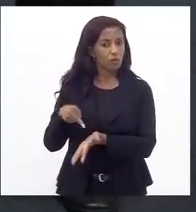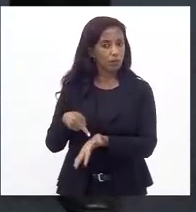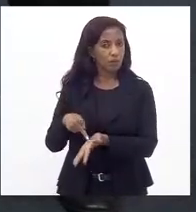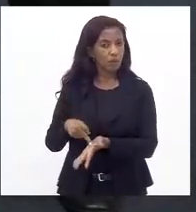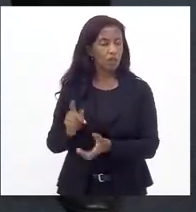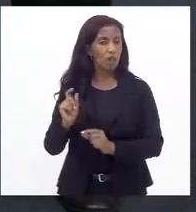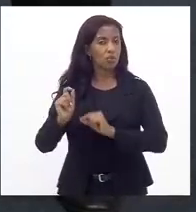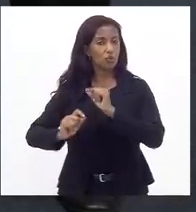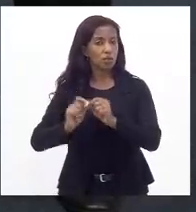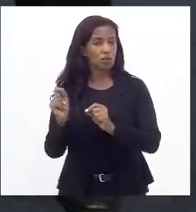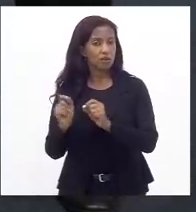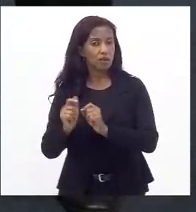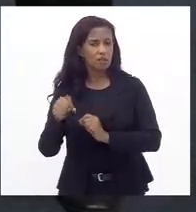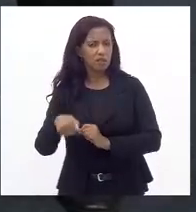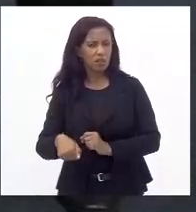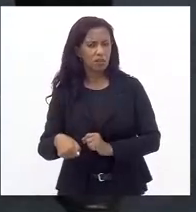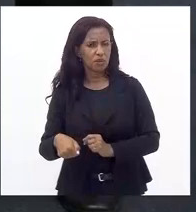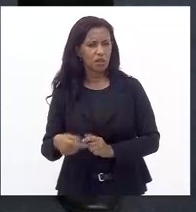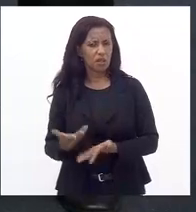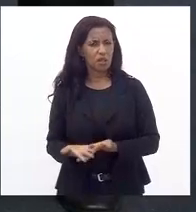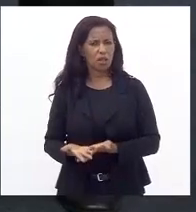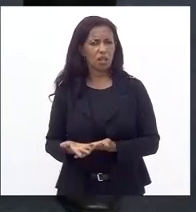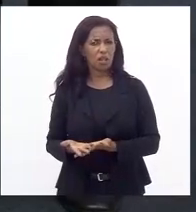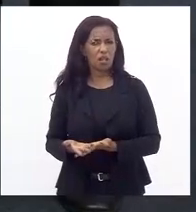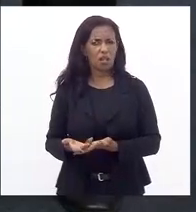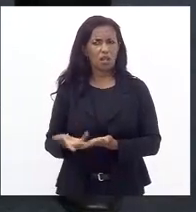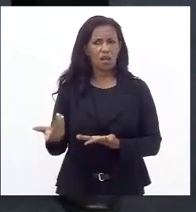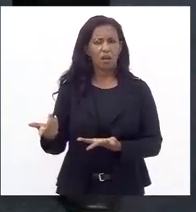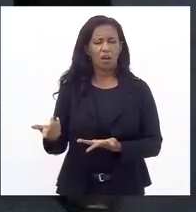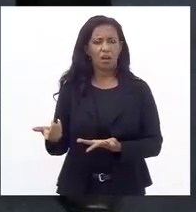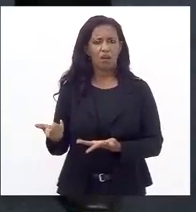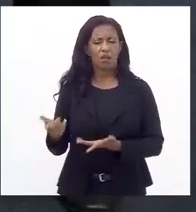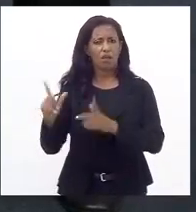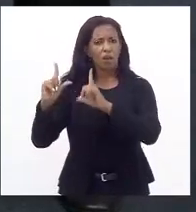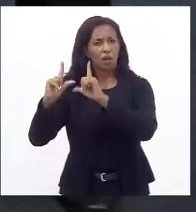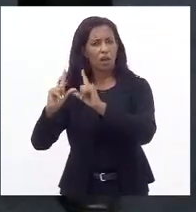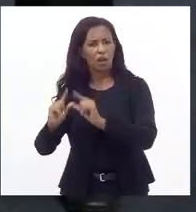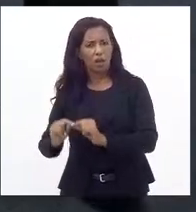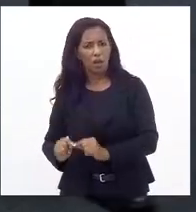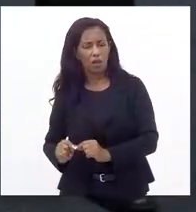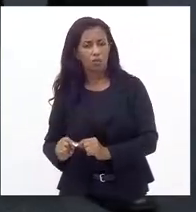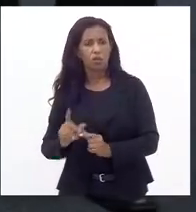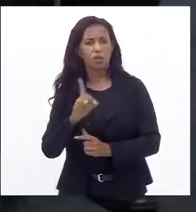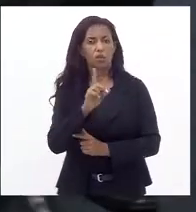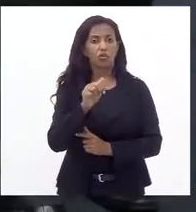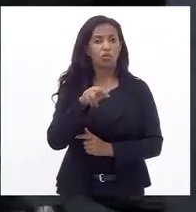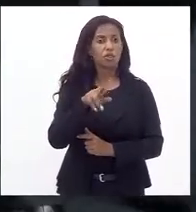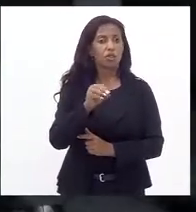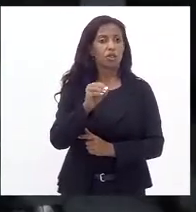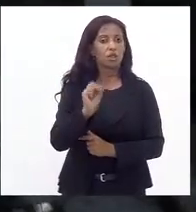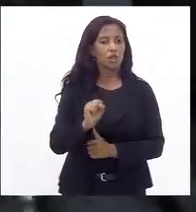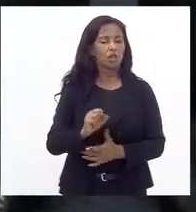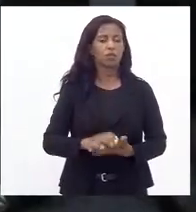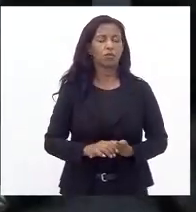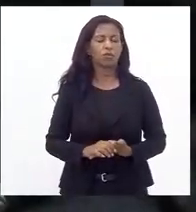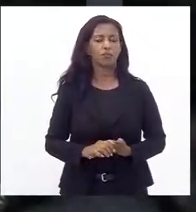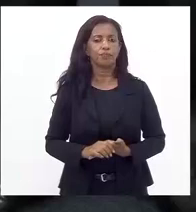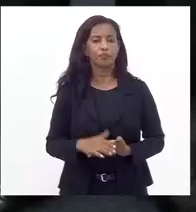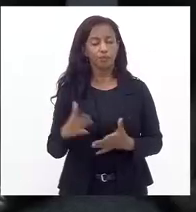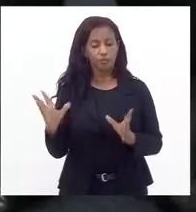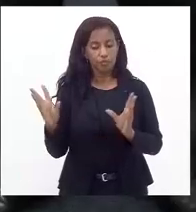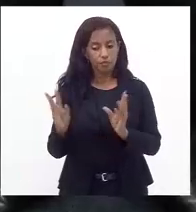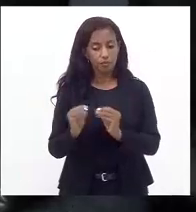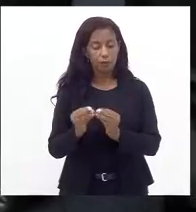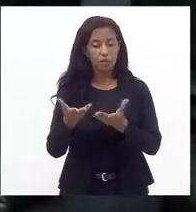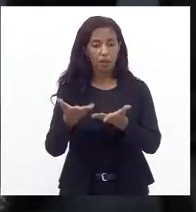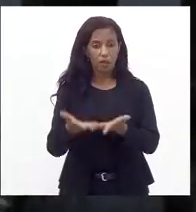verdade o que fizemos aqui foi mitigação foi o redução de danos Então vai concluir senhor presidente